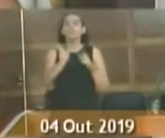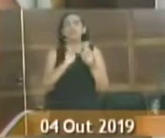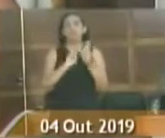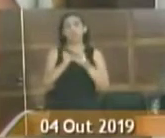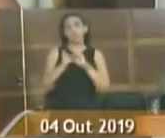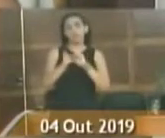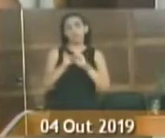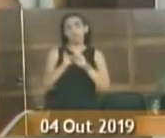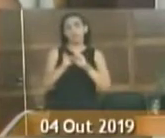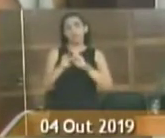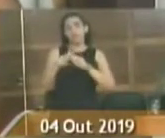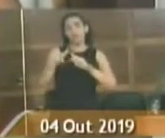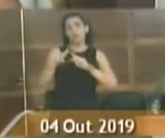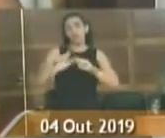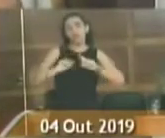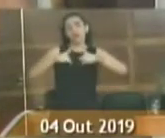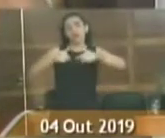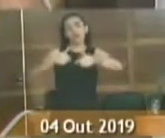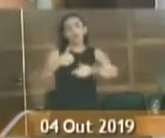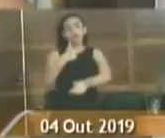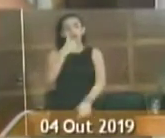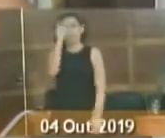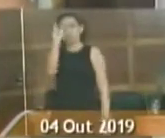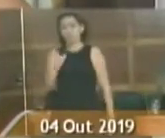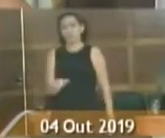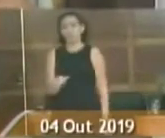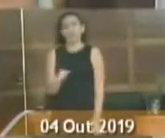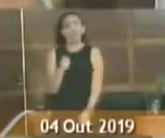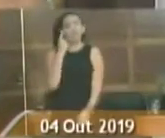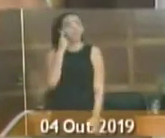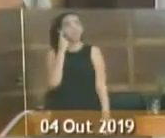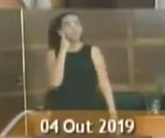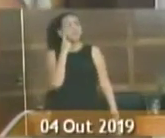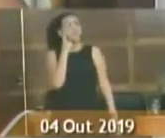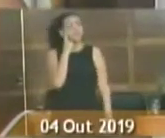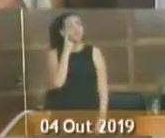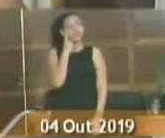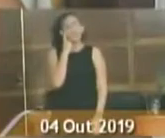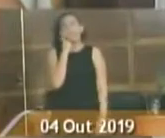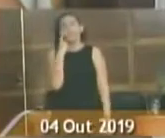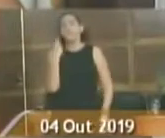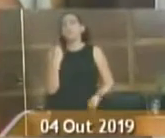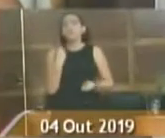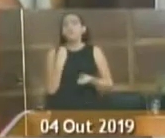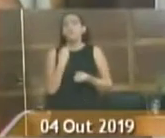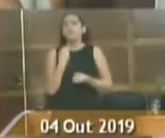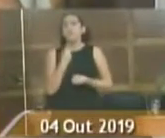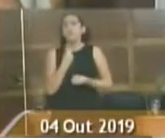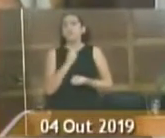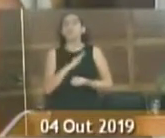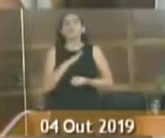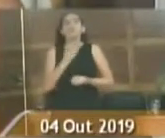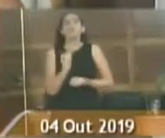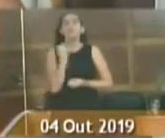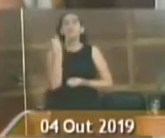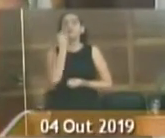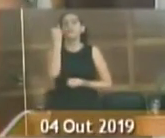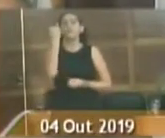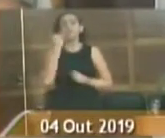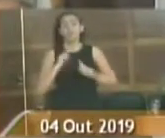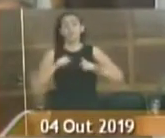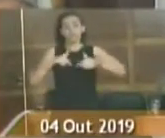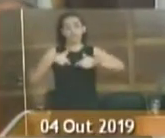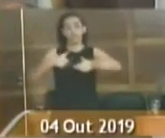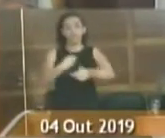atividade humana. E isso faz com que a gente reflita quão importante é as nossas ações para esses